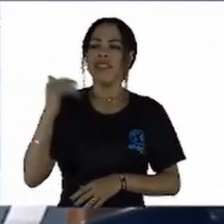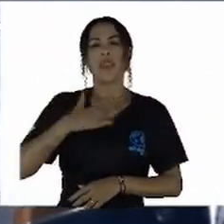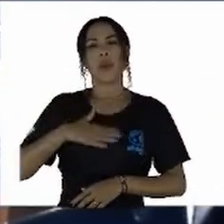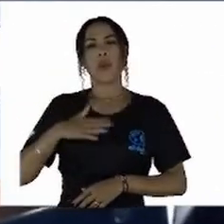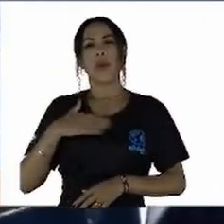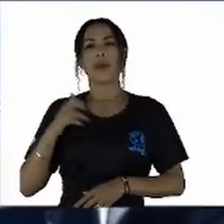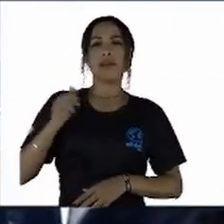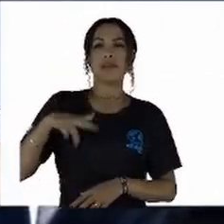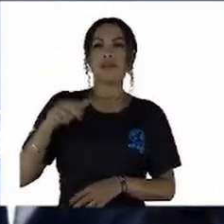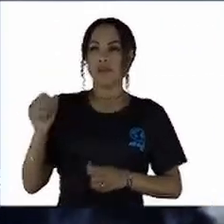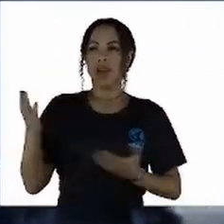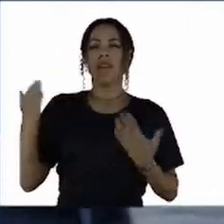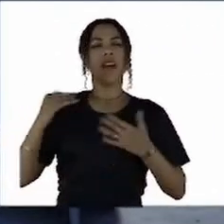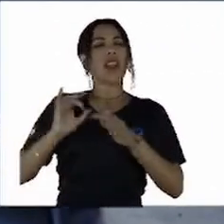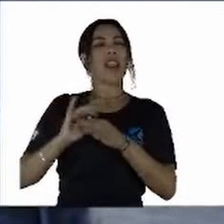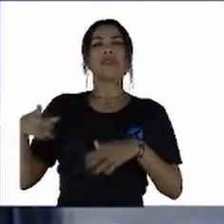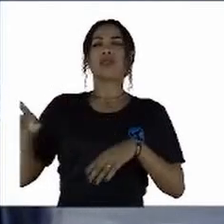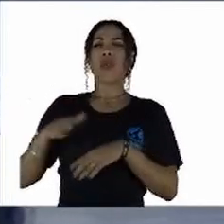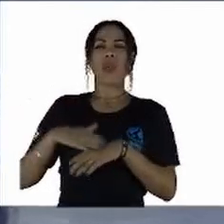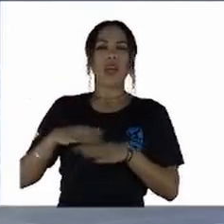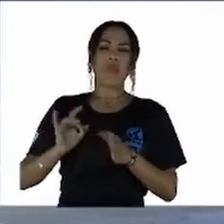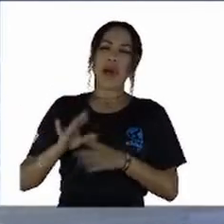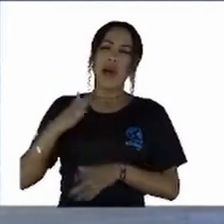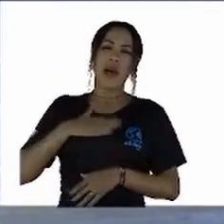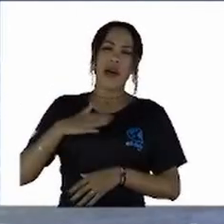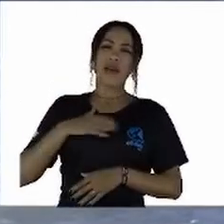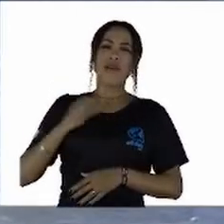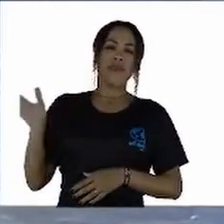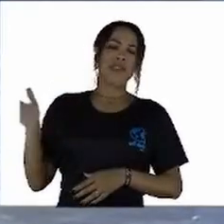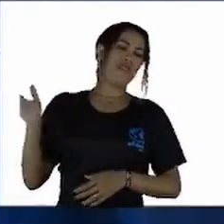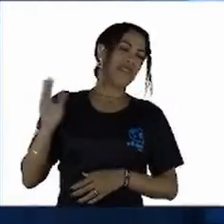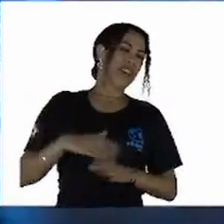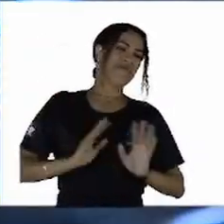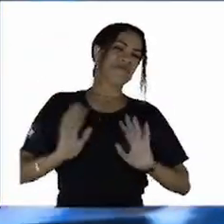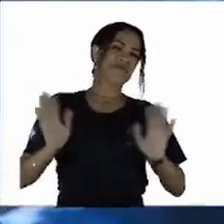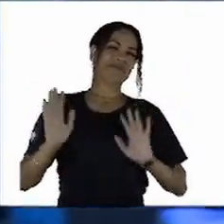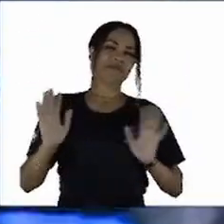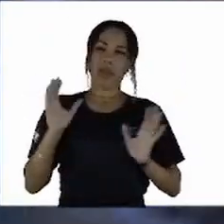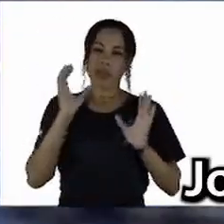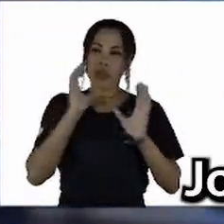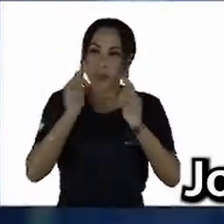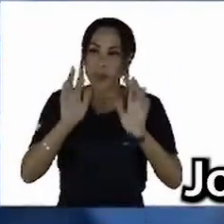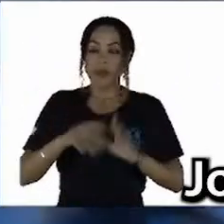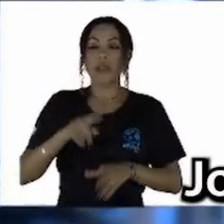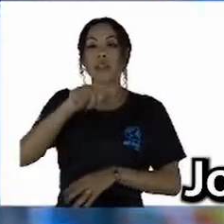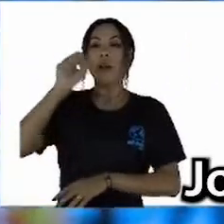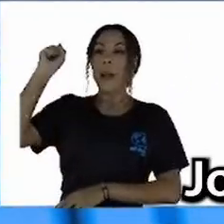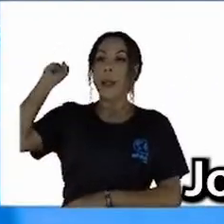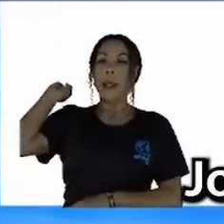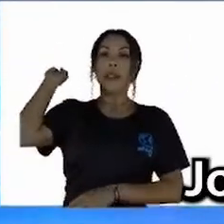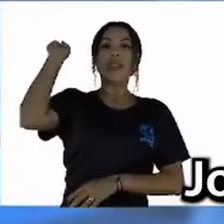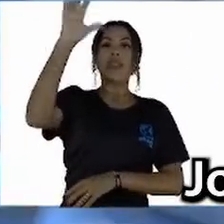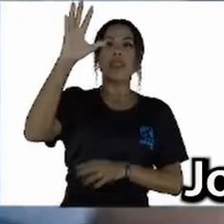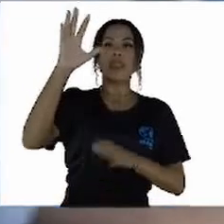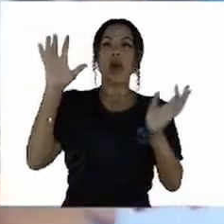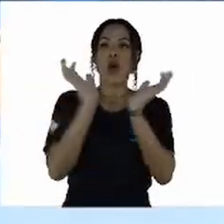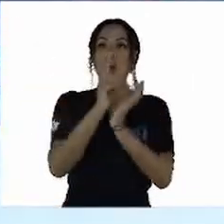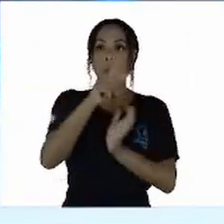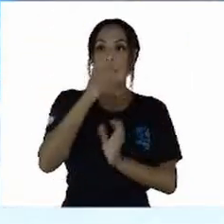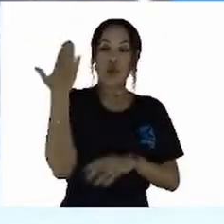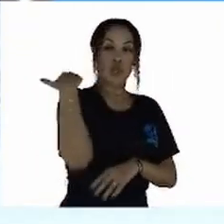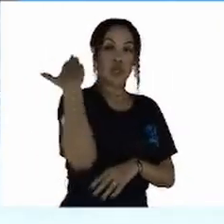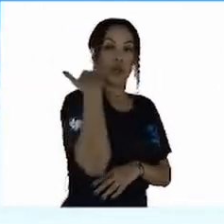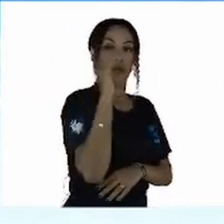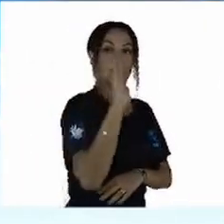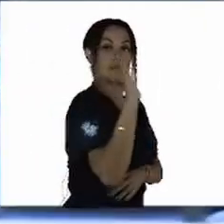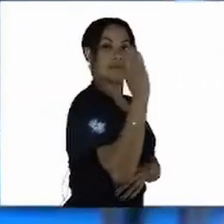tranquilo. Vem no seu tempo também, venha tranquilo, venha de boa. Joga lá para aquele grupo lá para terminar, para participar. De costas.